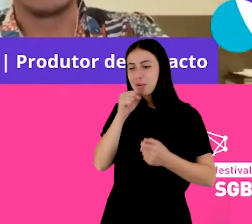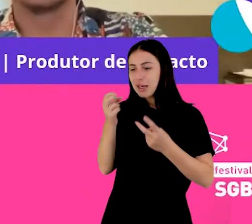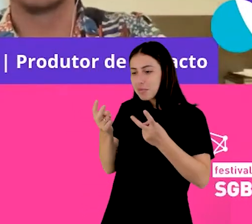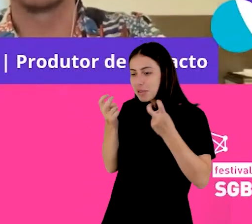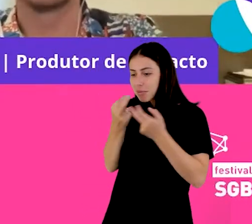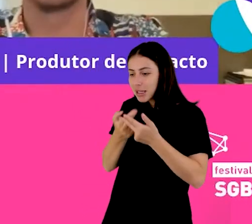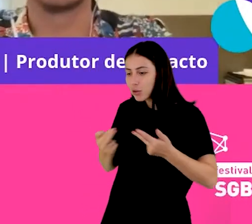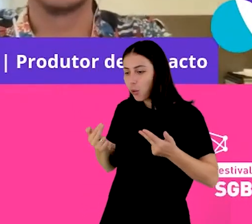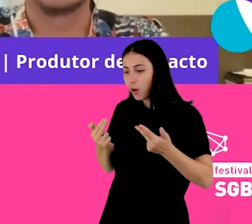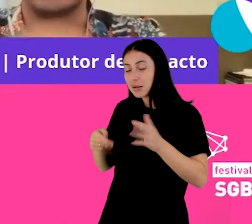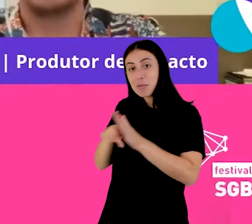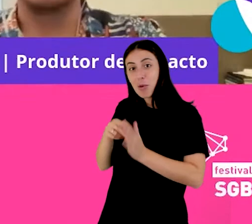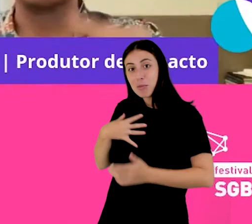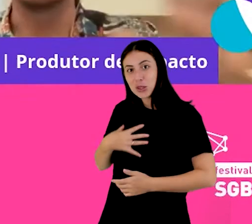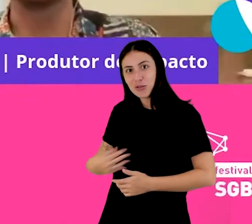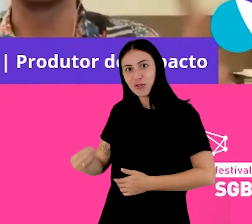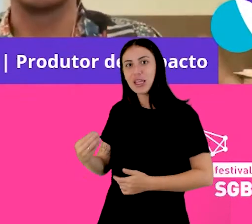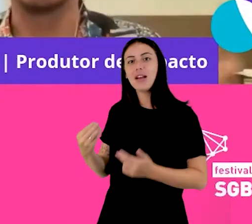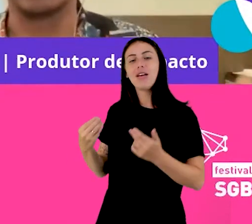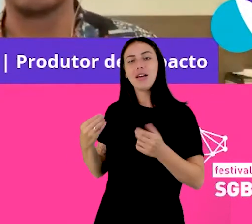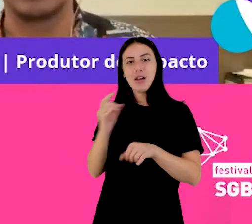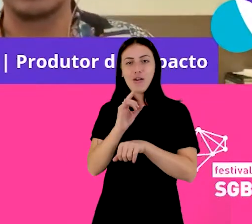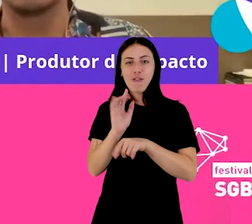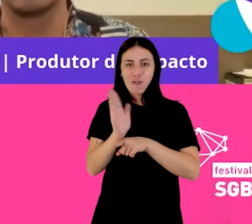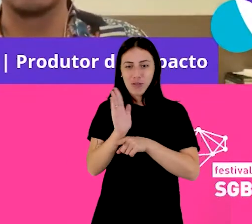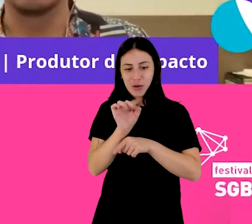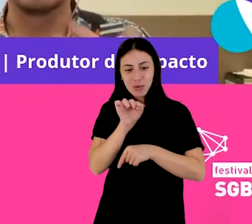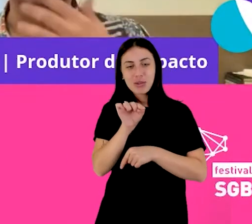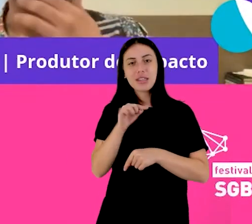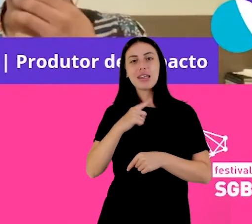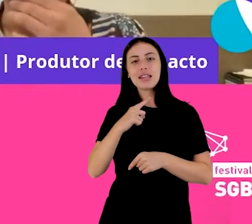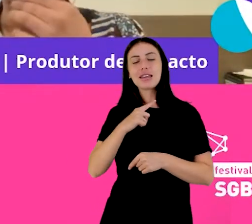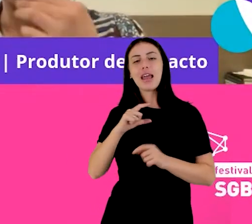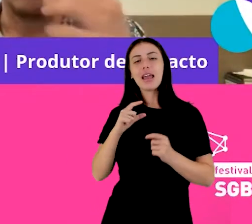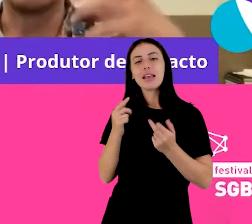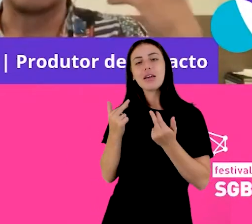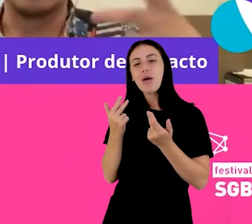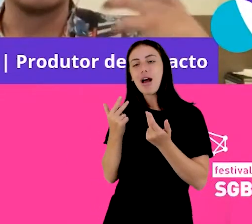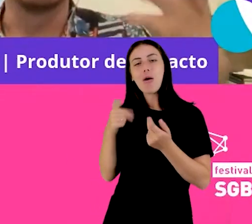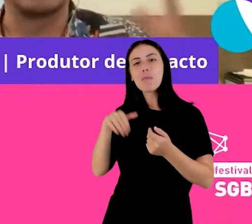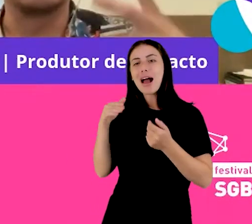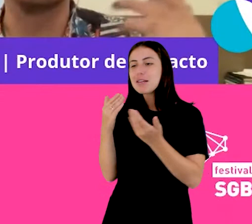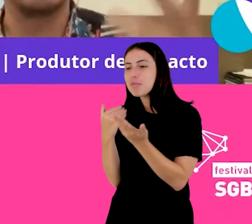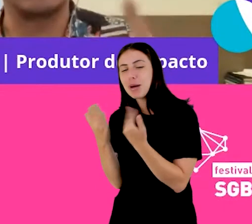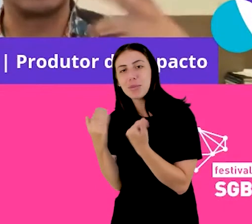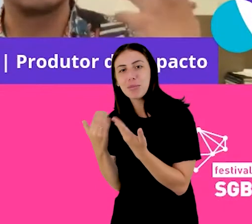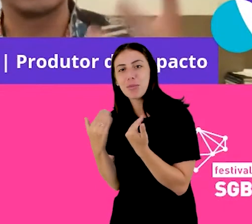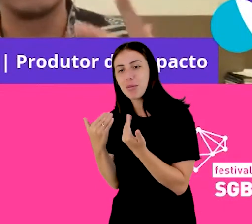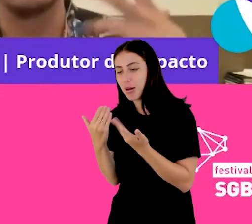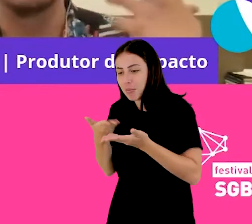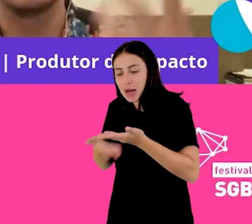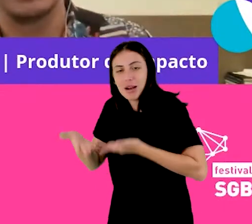desse percurso intergeracional, né? Que é super importante. E então isso ficou martelando, que